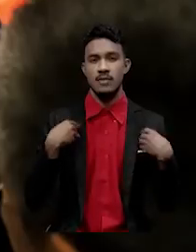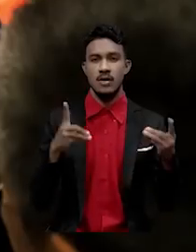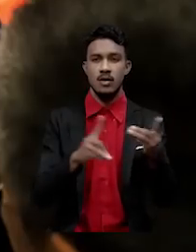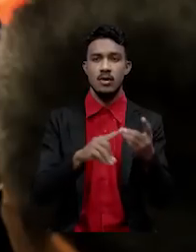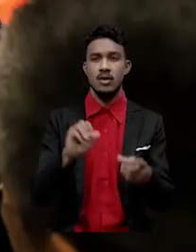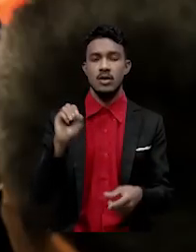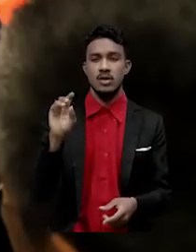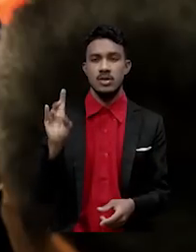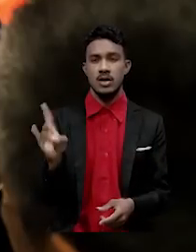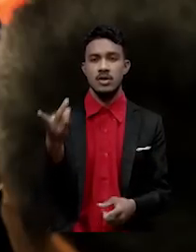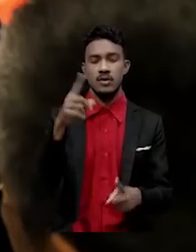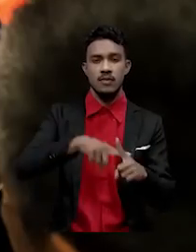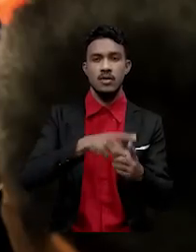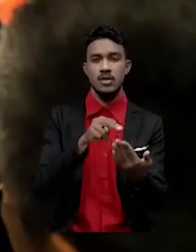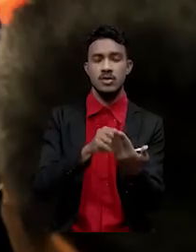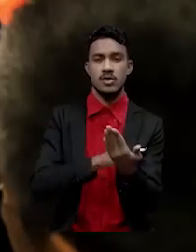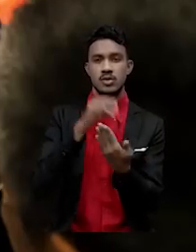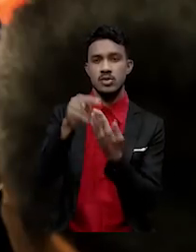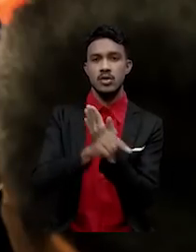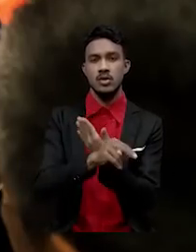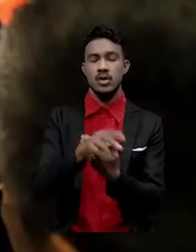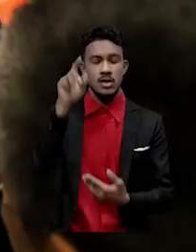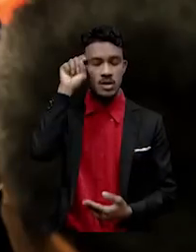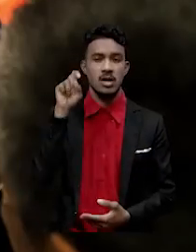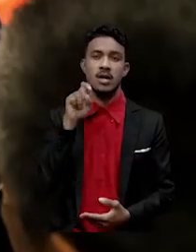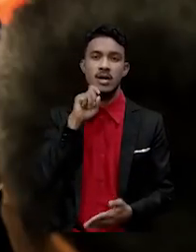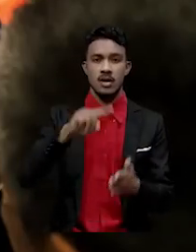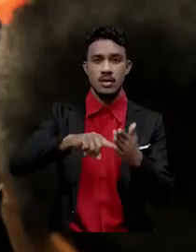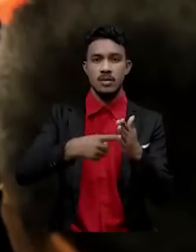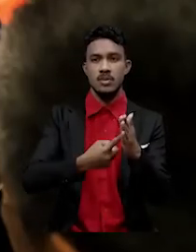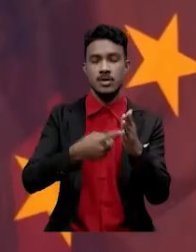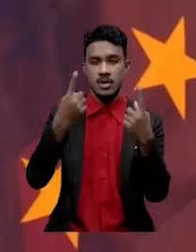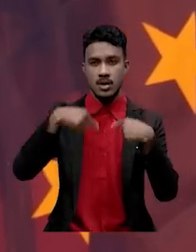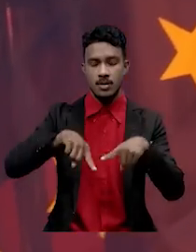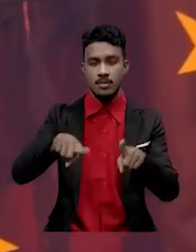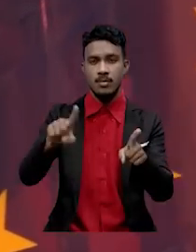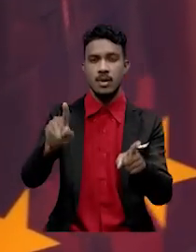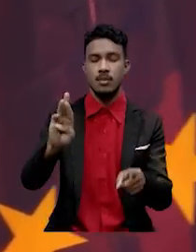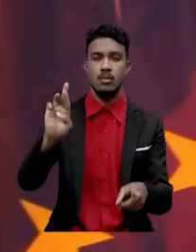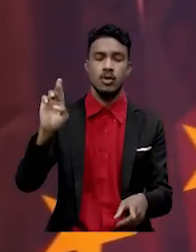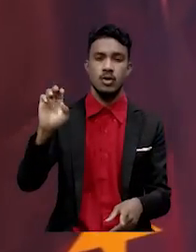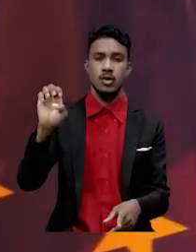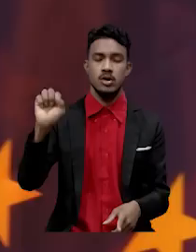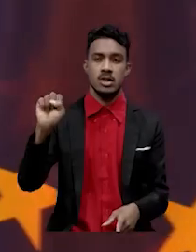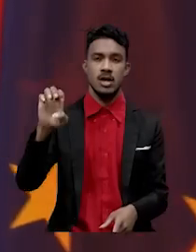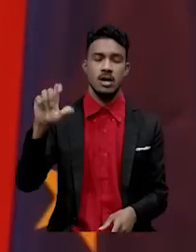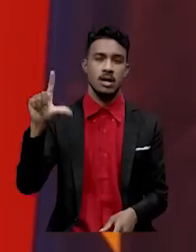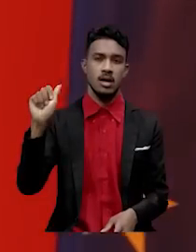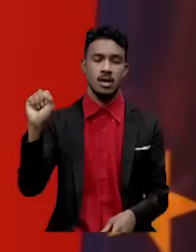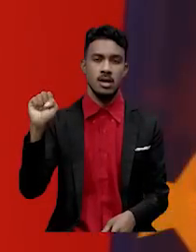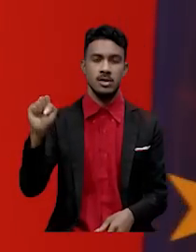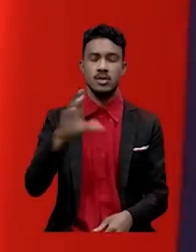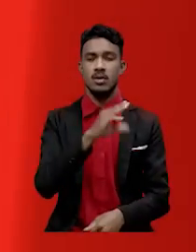Sanalure Singhito Flan Junioné, Kairala Xanana Guzmão, Rahunia viagem para Bruxelas, Londres, no Lisboa, no